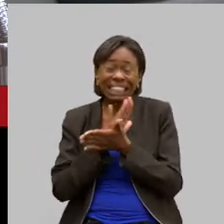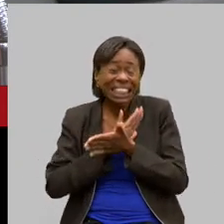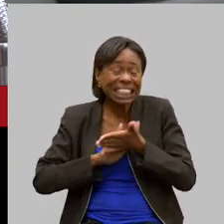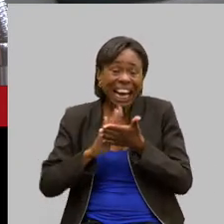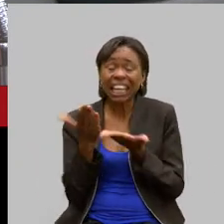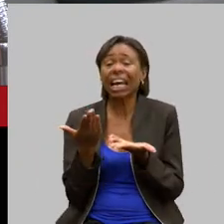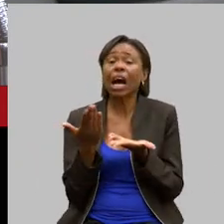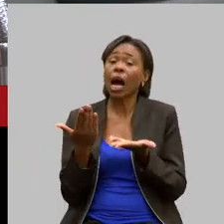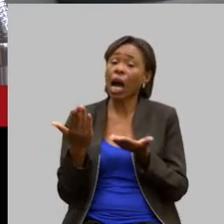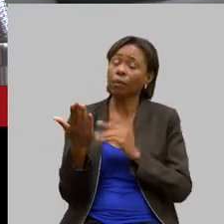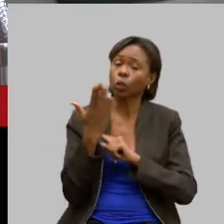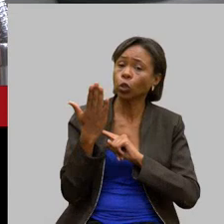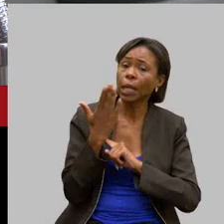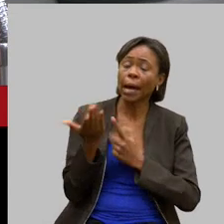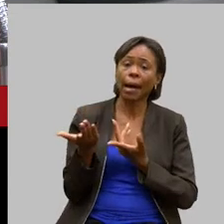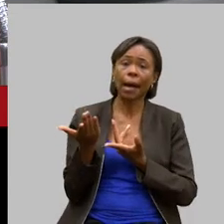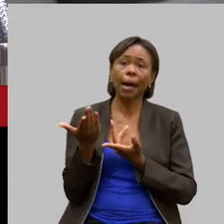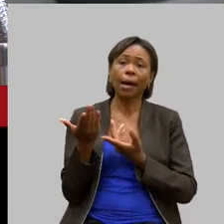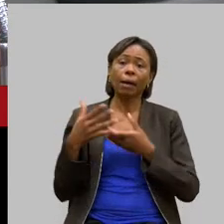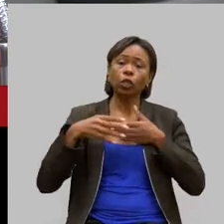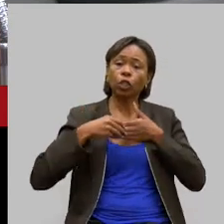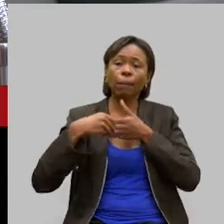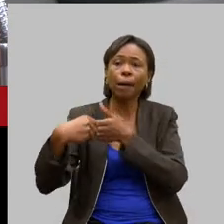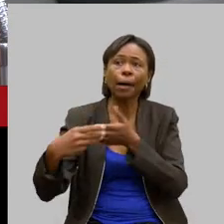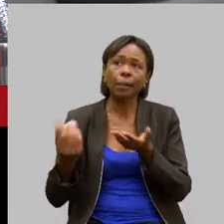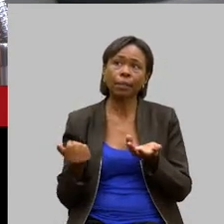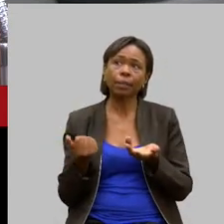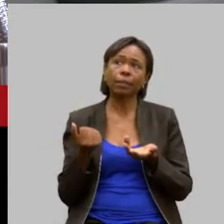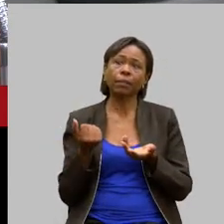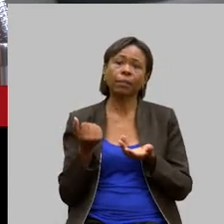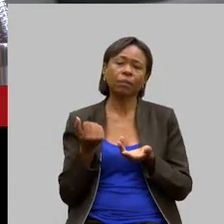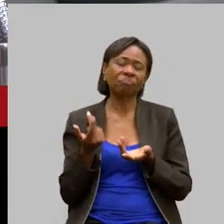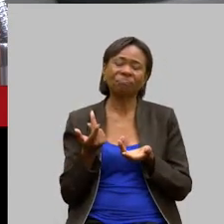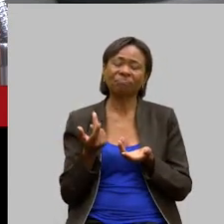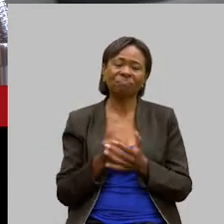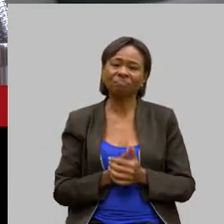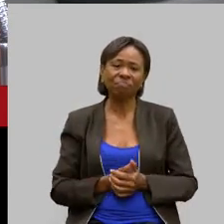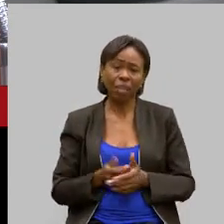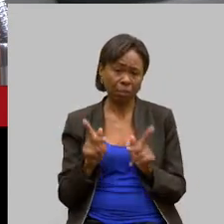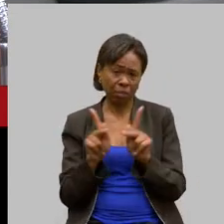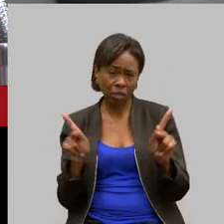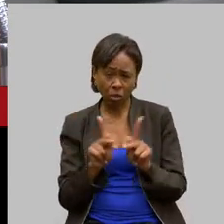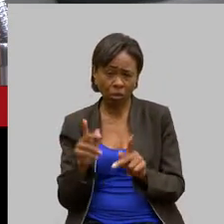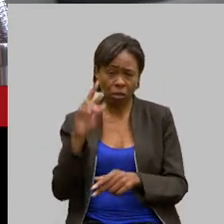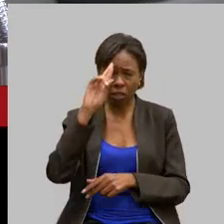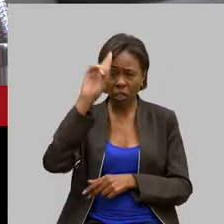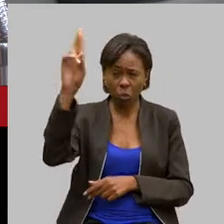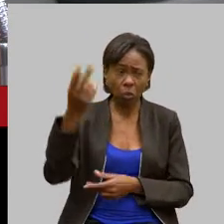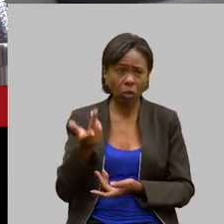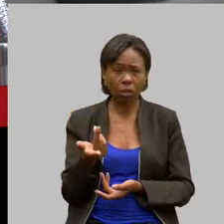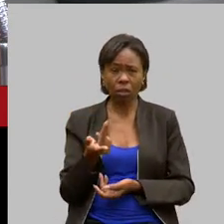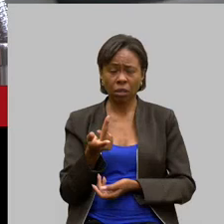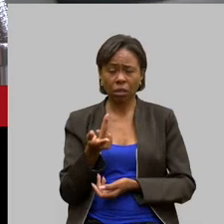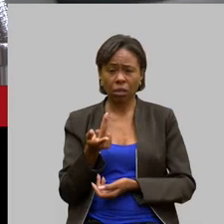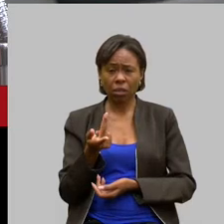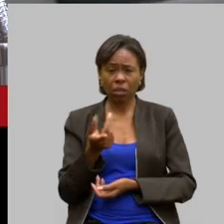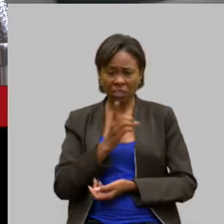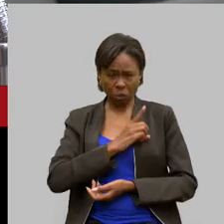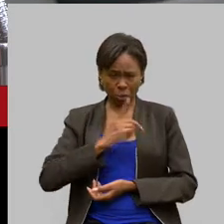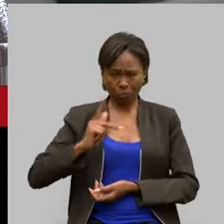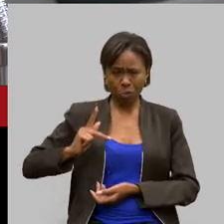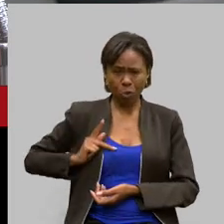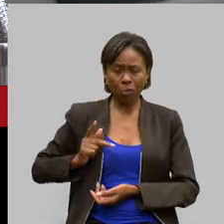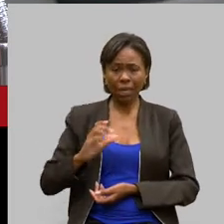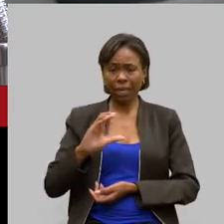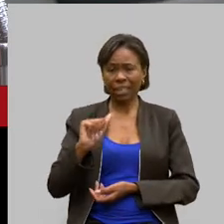buscar professores diretoras eh Defensoria Pública Casé entrou na pai entrou com